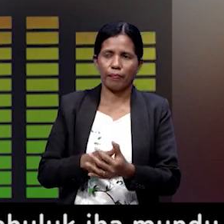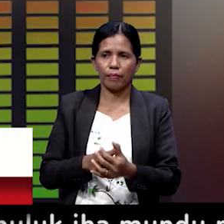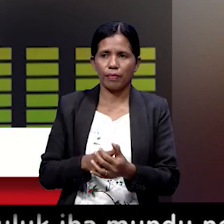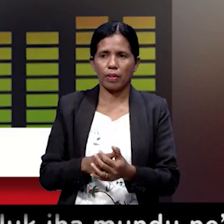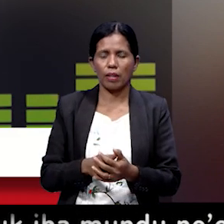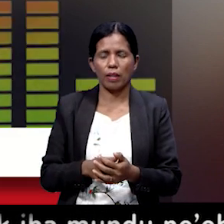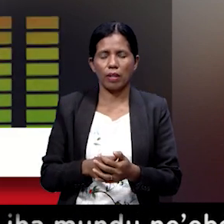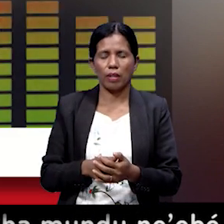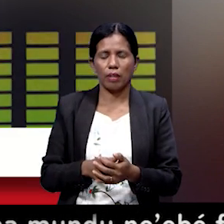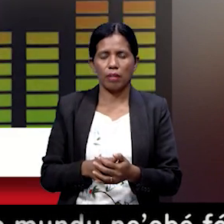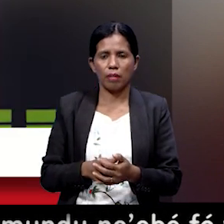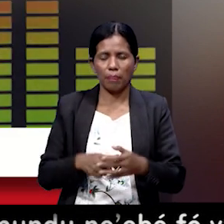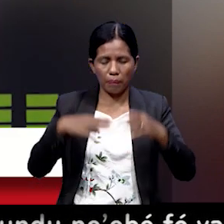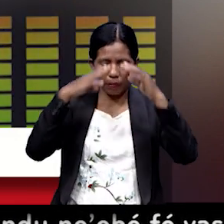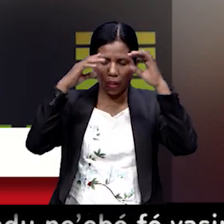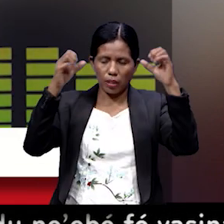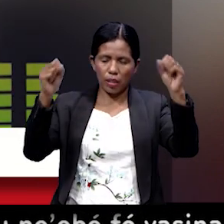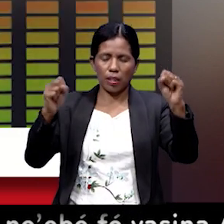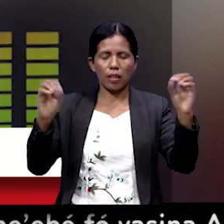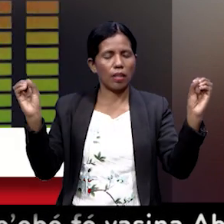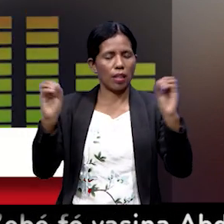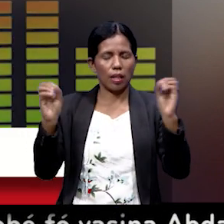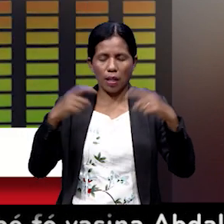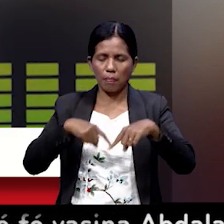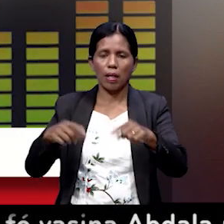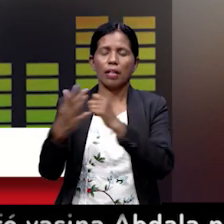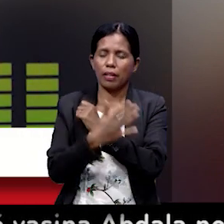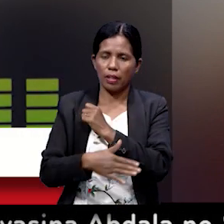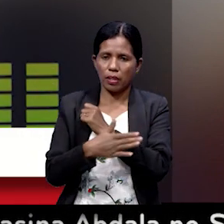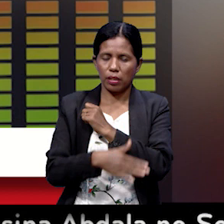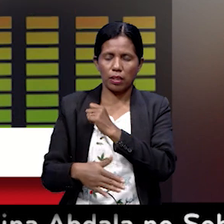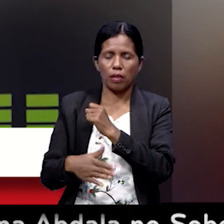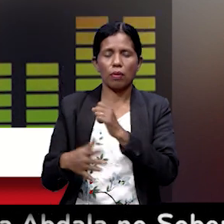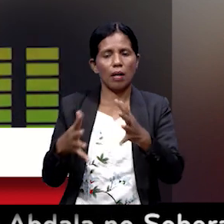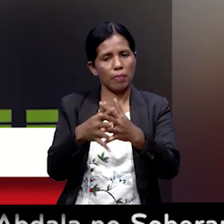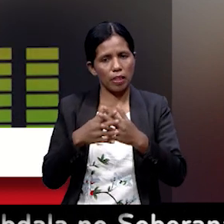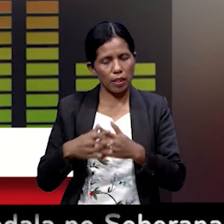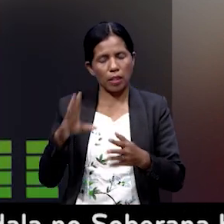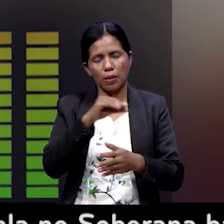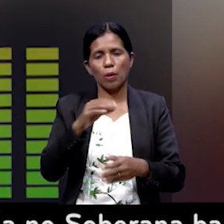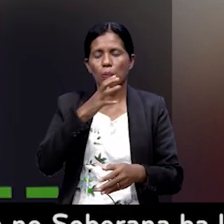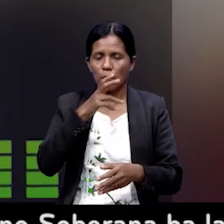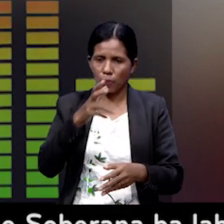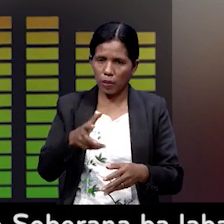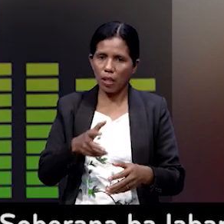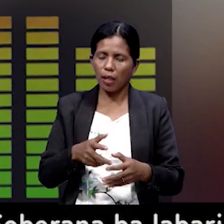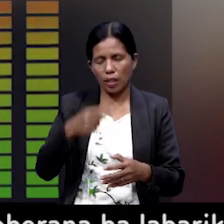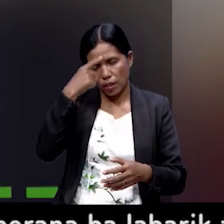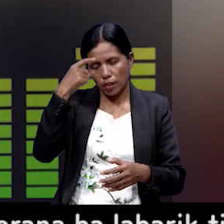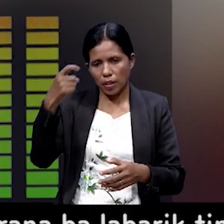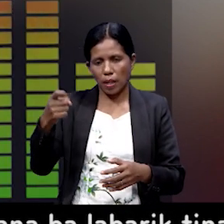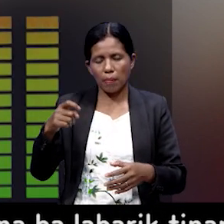Unidas. Primeiro, estamos na situação, né? Segundo, estamos a presidente na saúde. E primeiro, antes